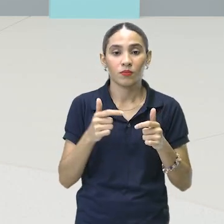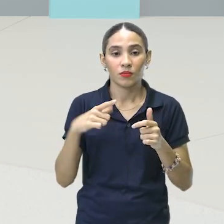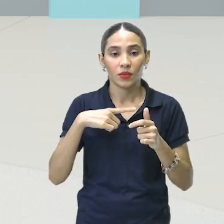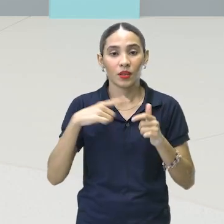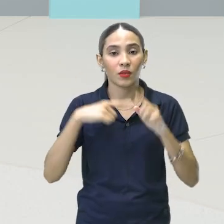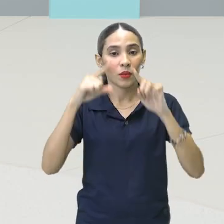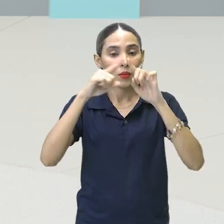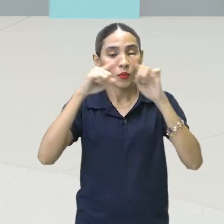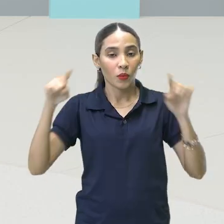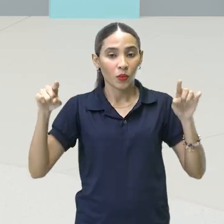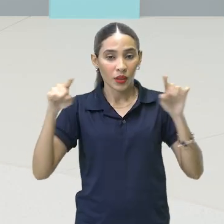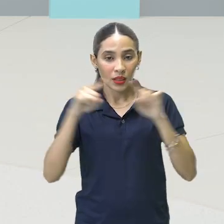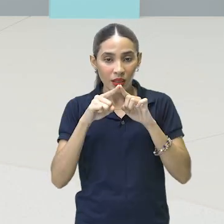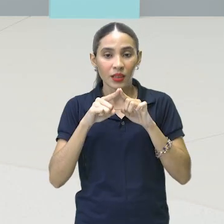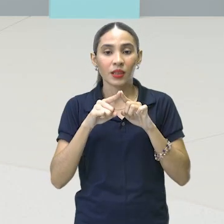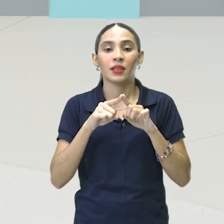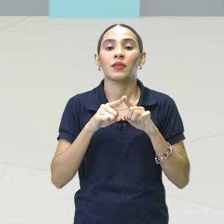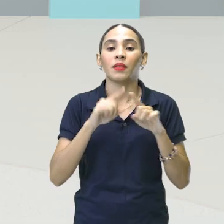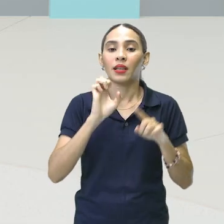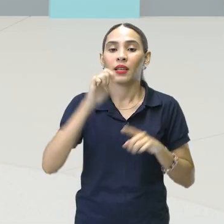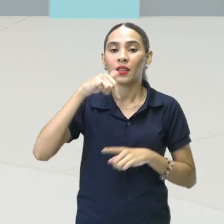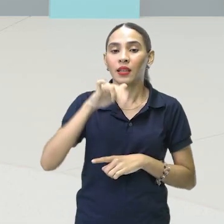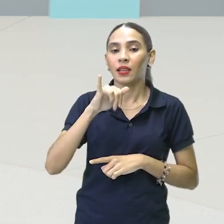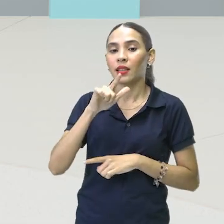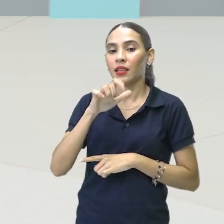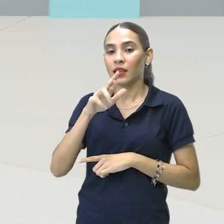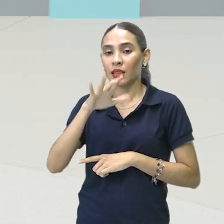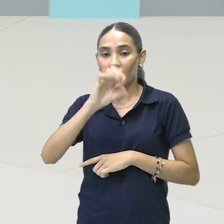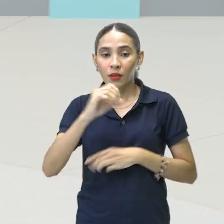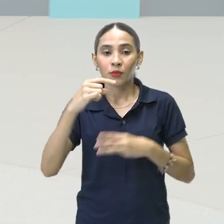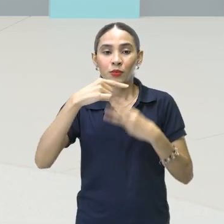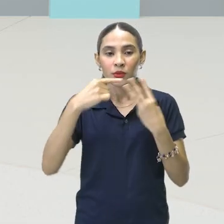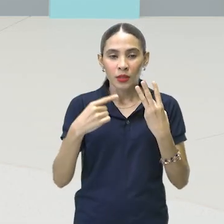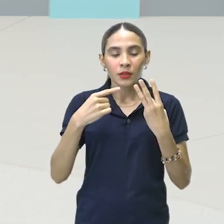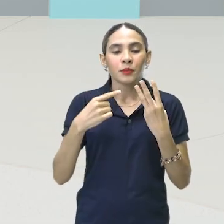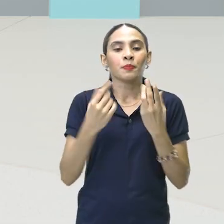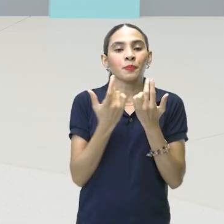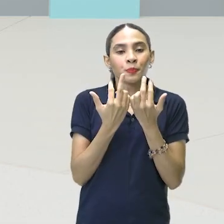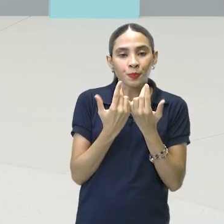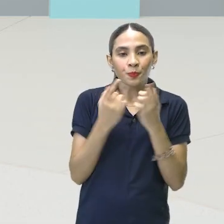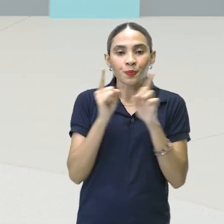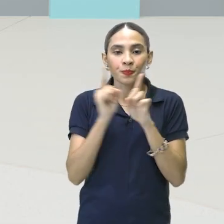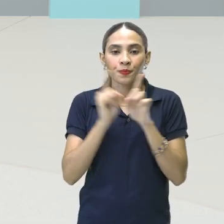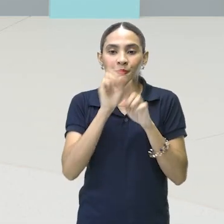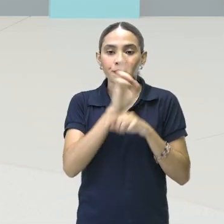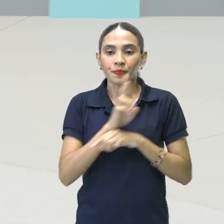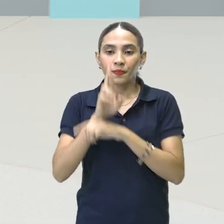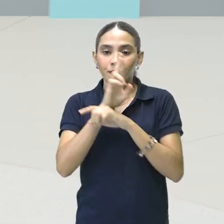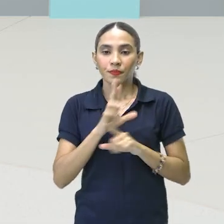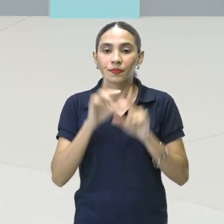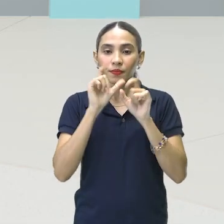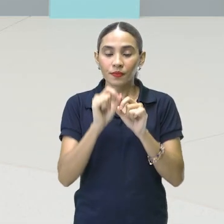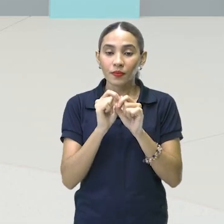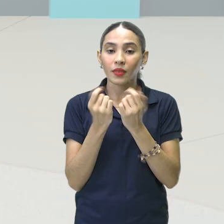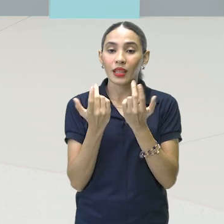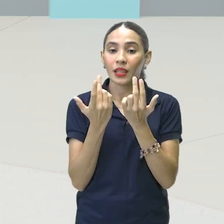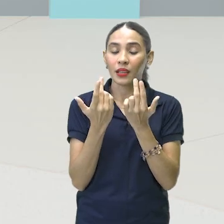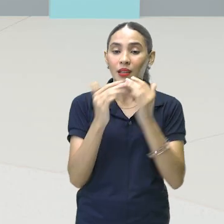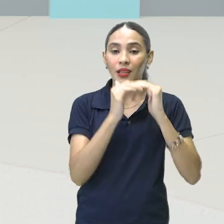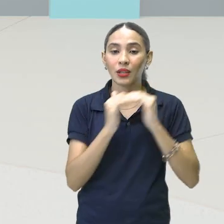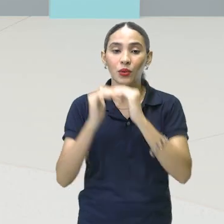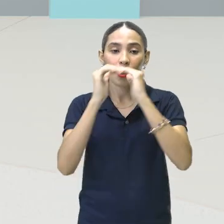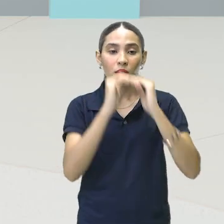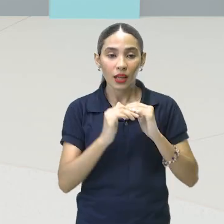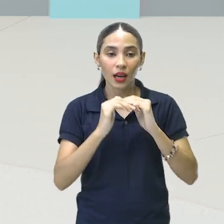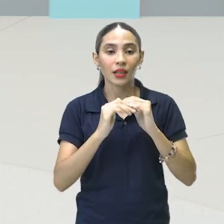com formato de triângulo equilátero, os três lados iguais, o que representa a